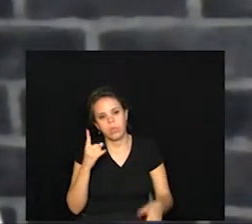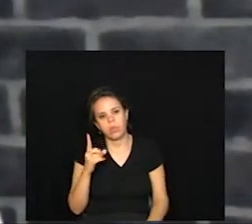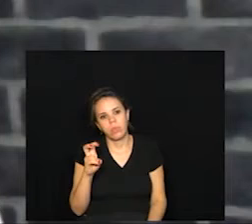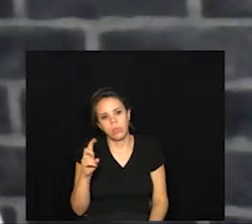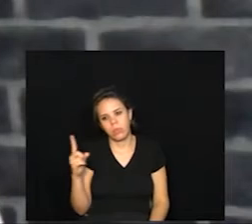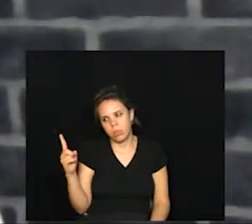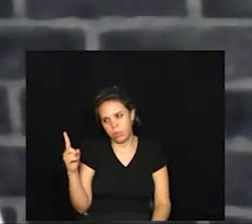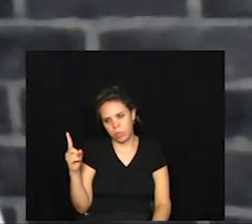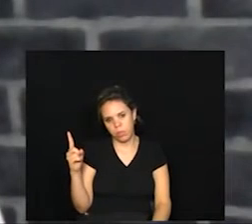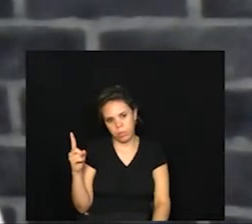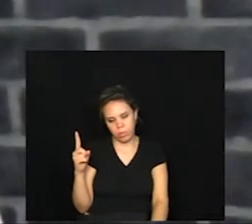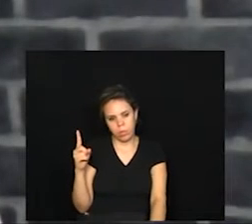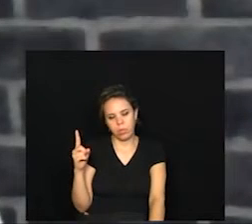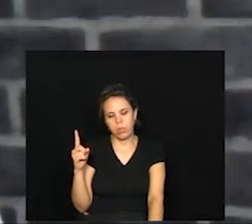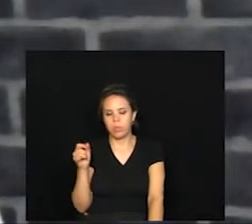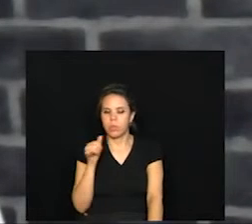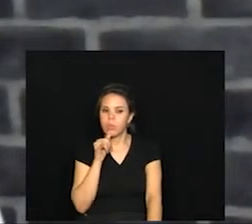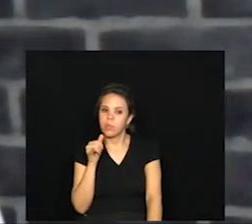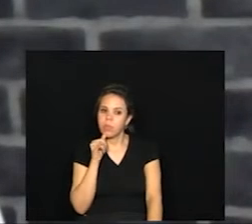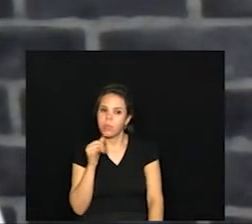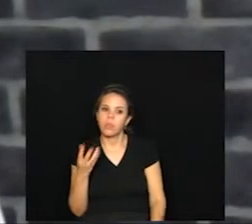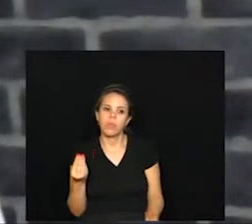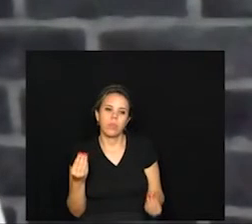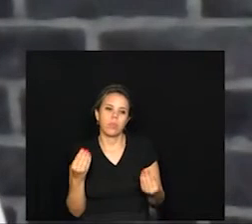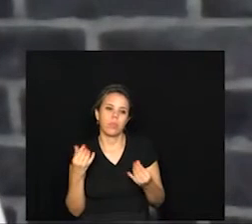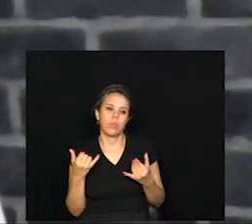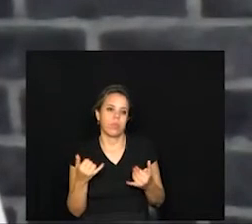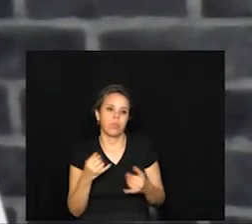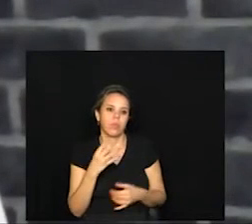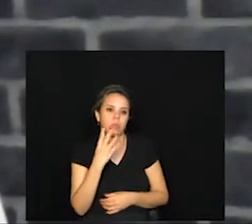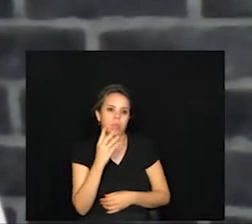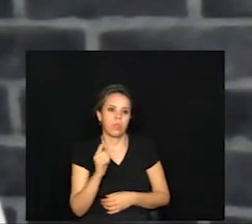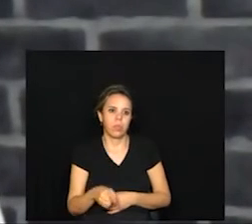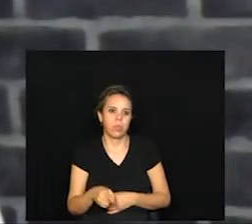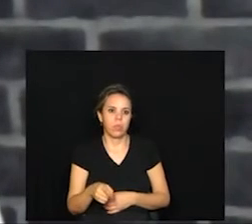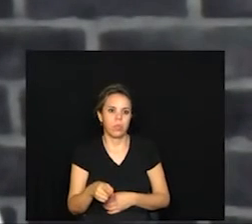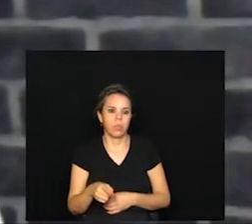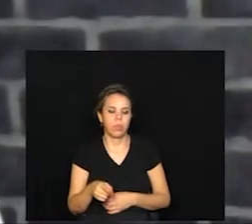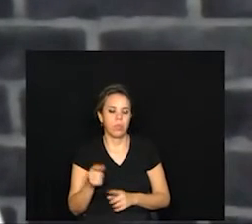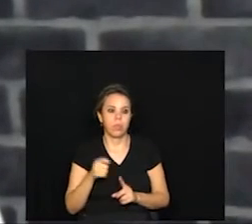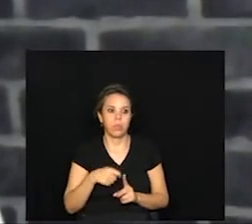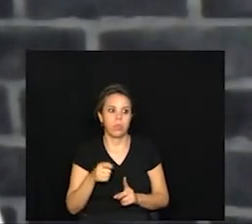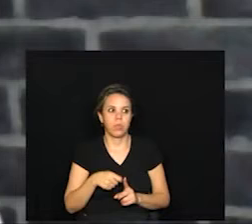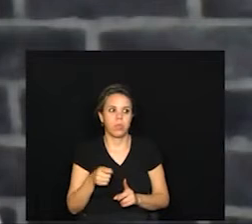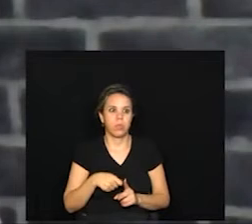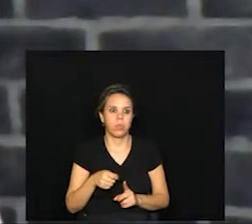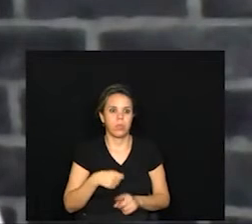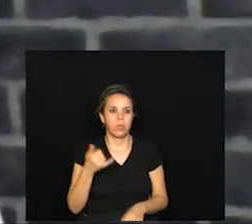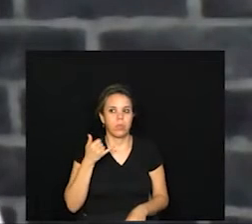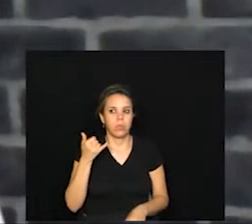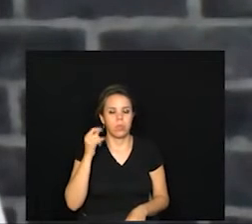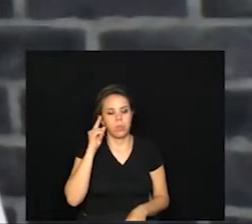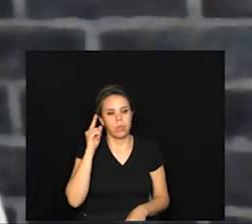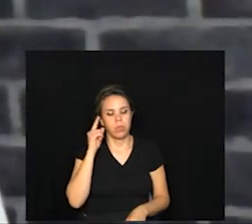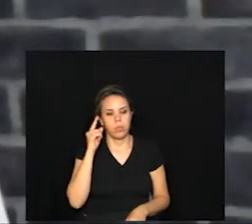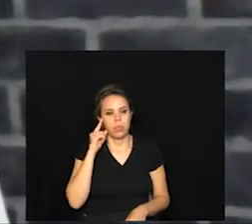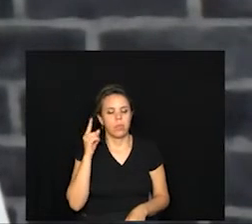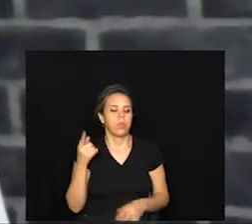151. O 151, por exemplo, ele recebe mais de 4 mil ligações mensalmente, relatos